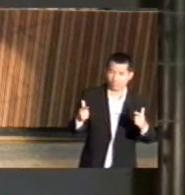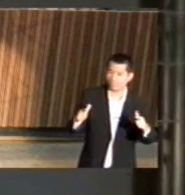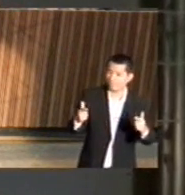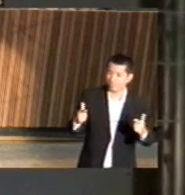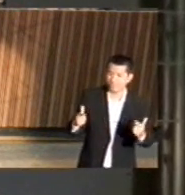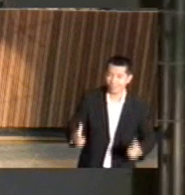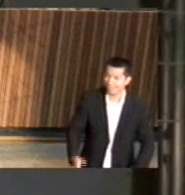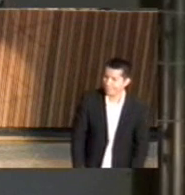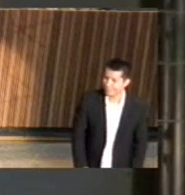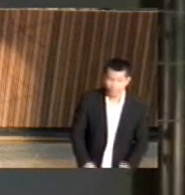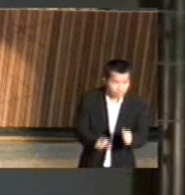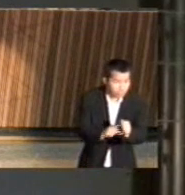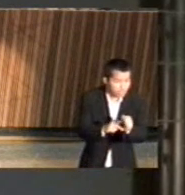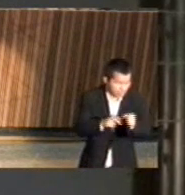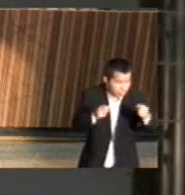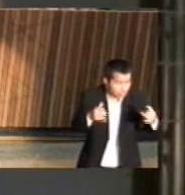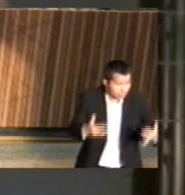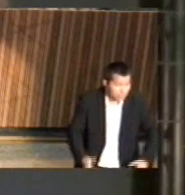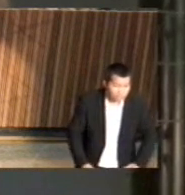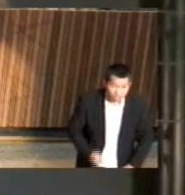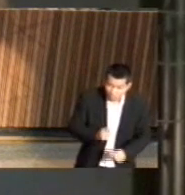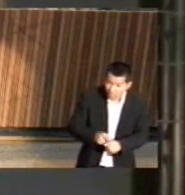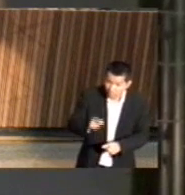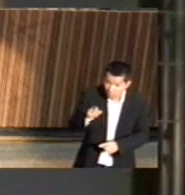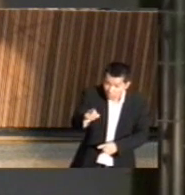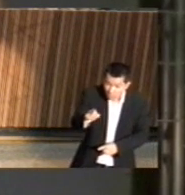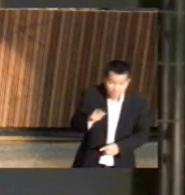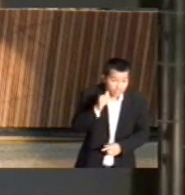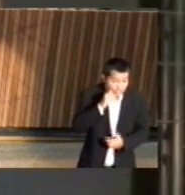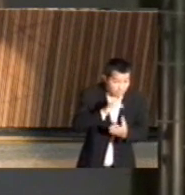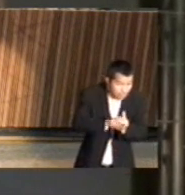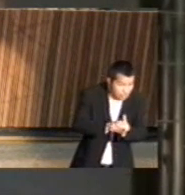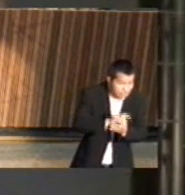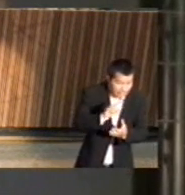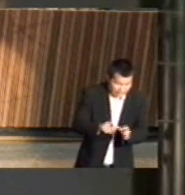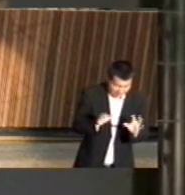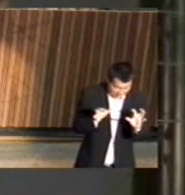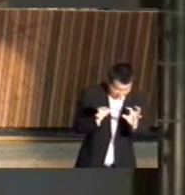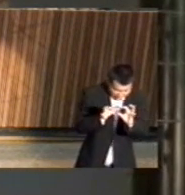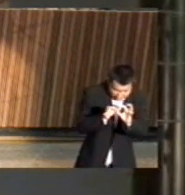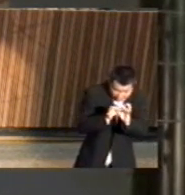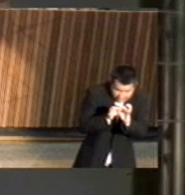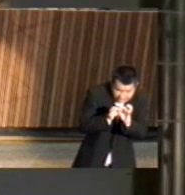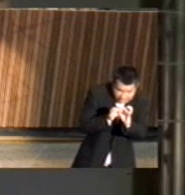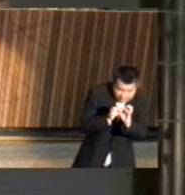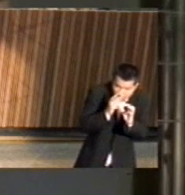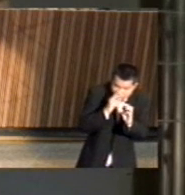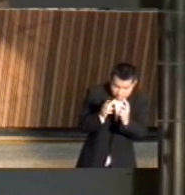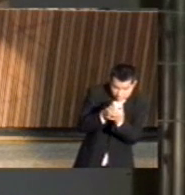da defesa dos nossos direitos. E aí então o Senhor Jesus disse uma coisa tremenda.